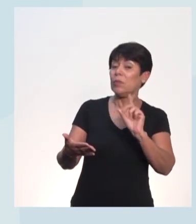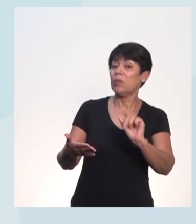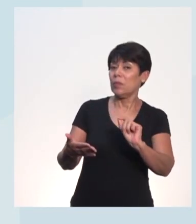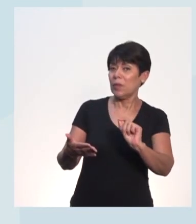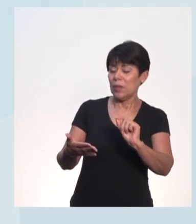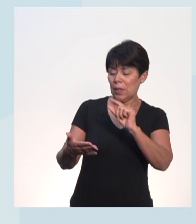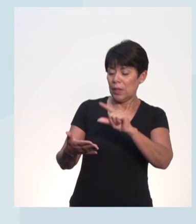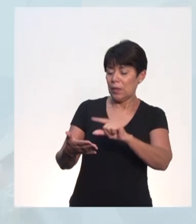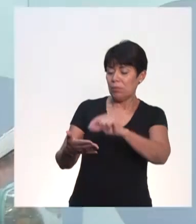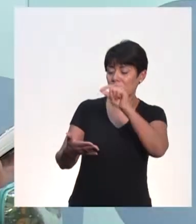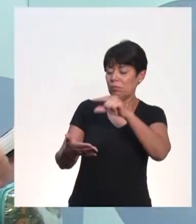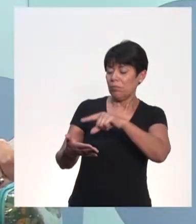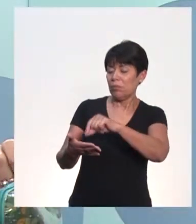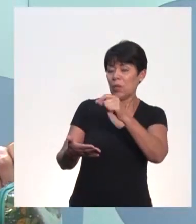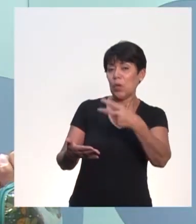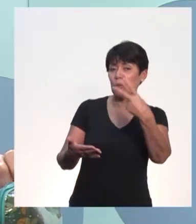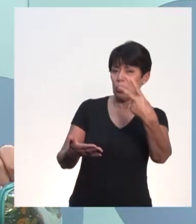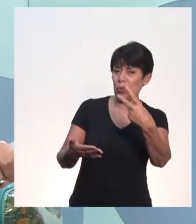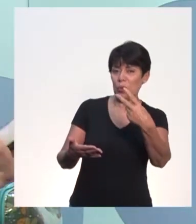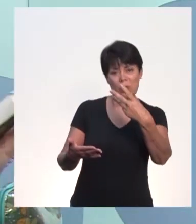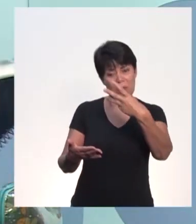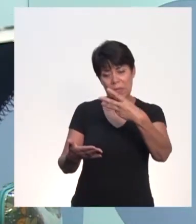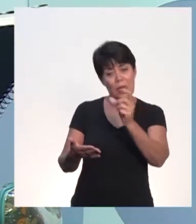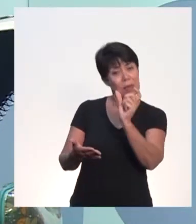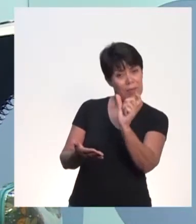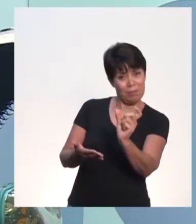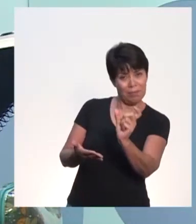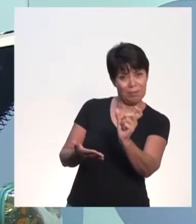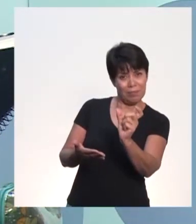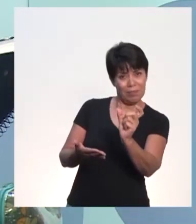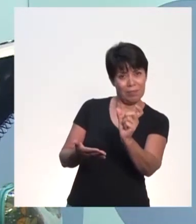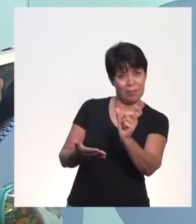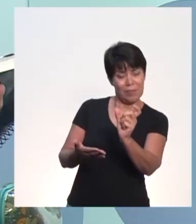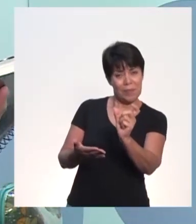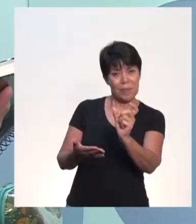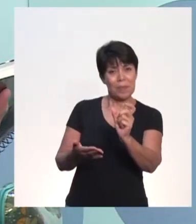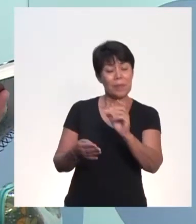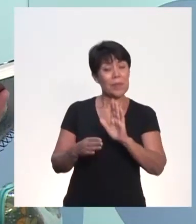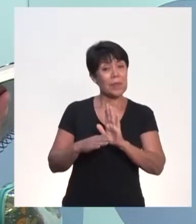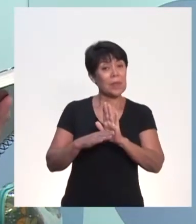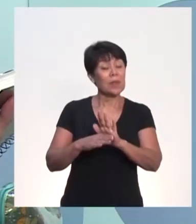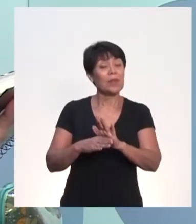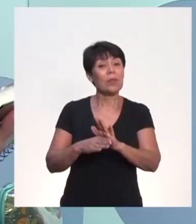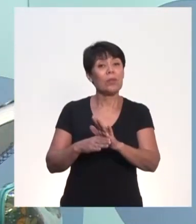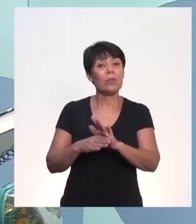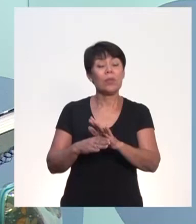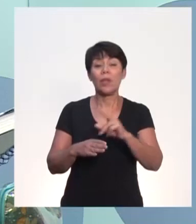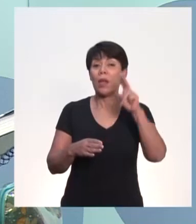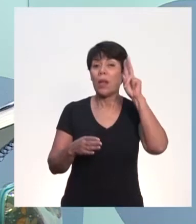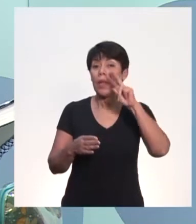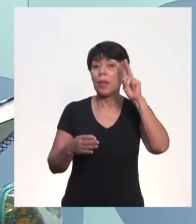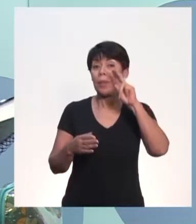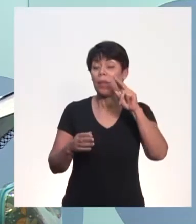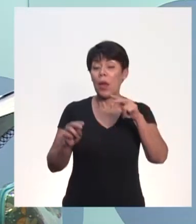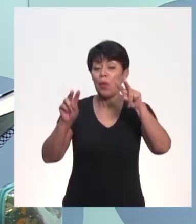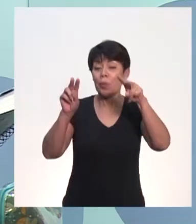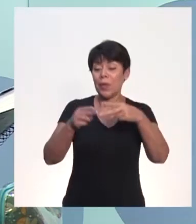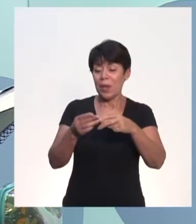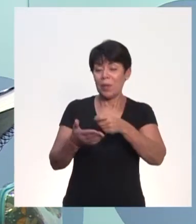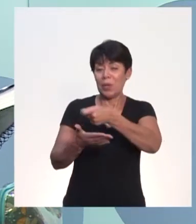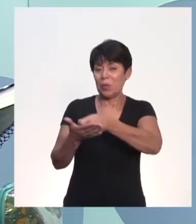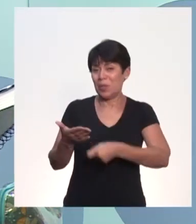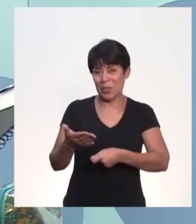vai selecionar 2, 3 palavras que ajudem a gente a lembrar qual é o tema daquele